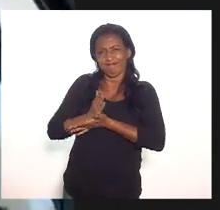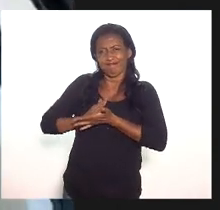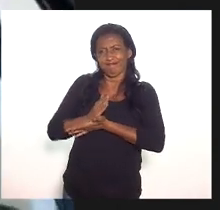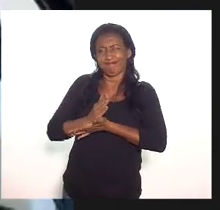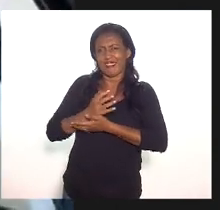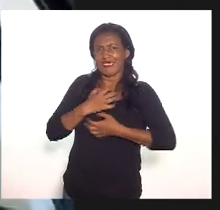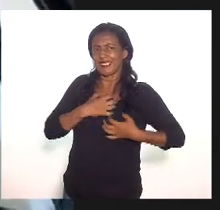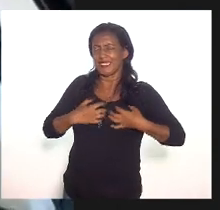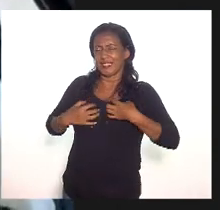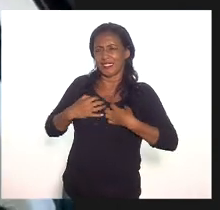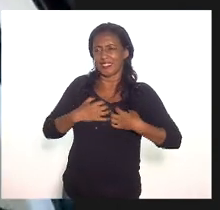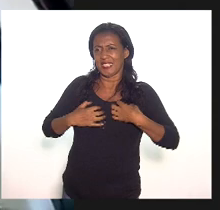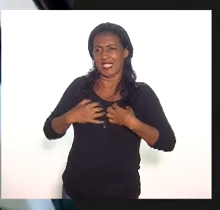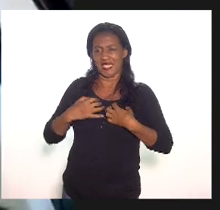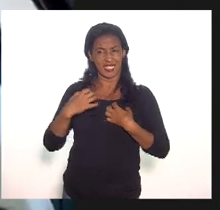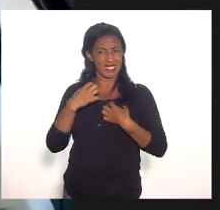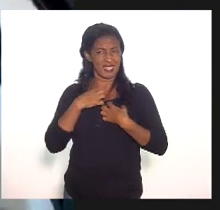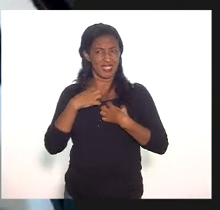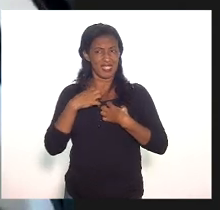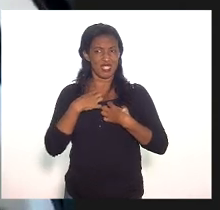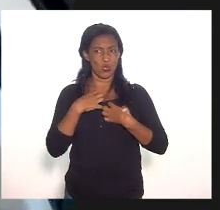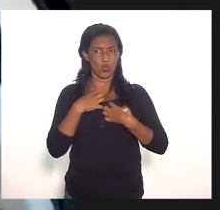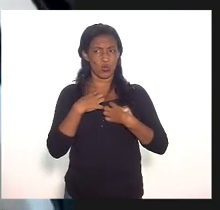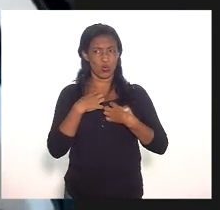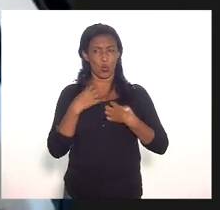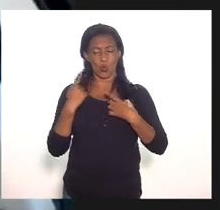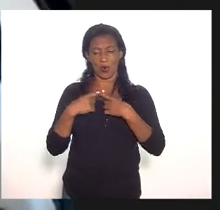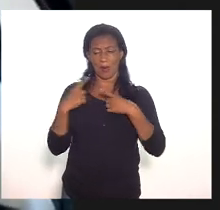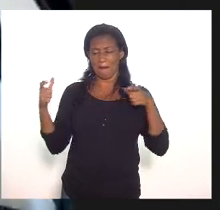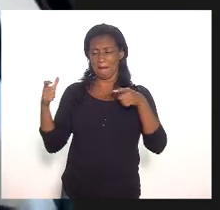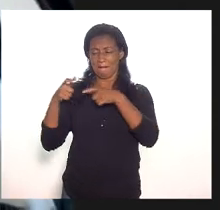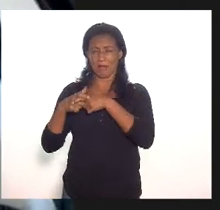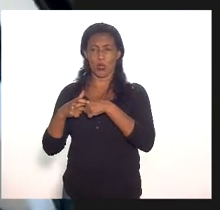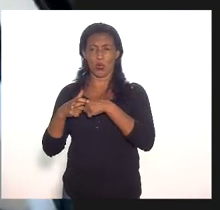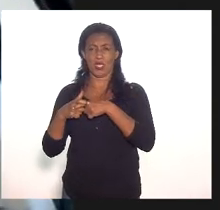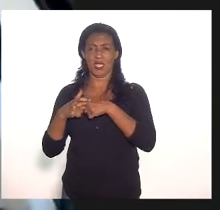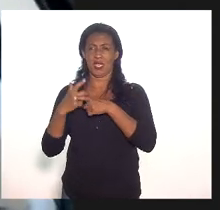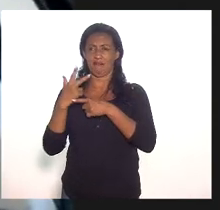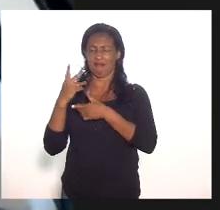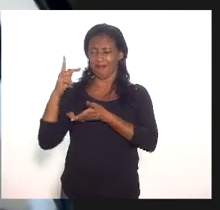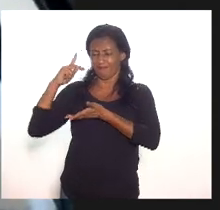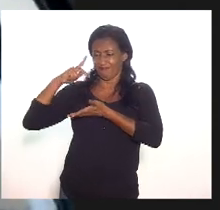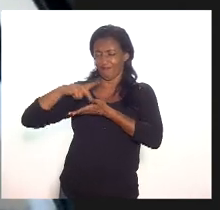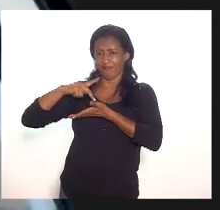são usadas apenas como discurso por parte